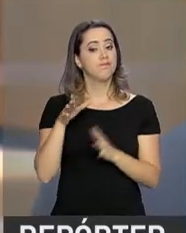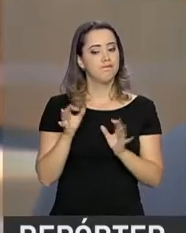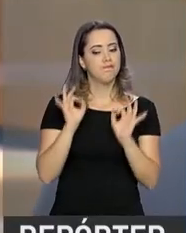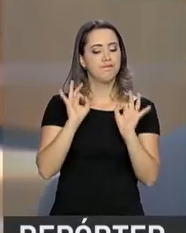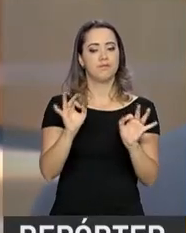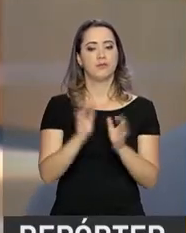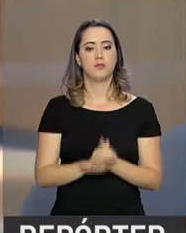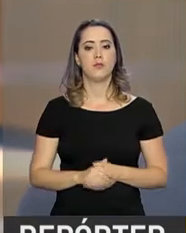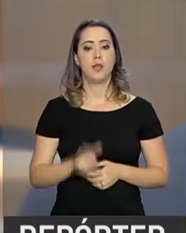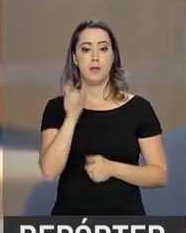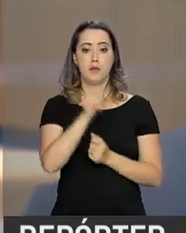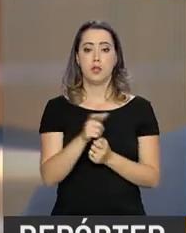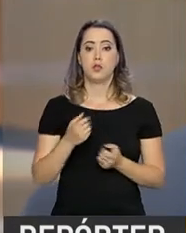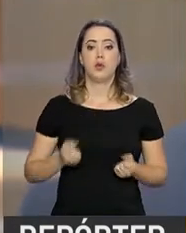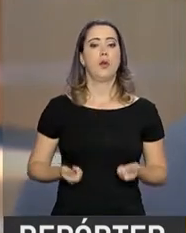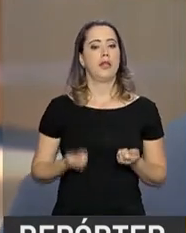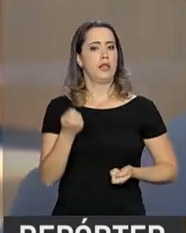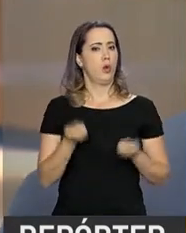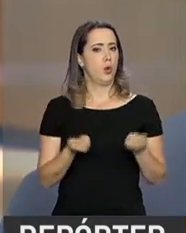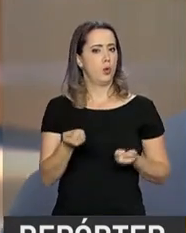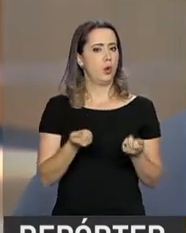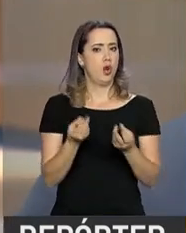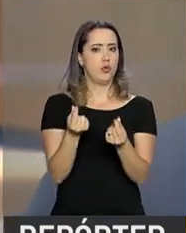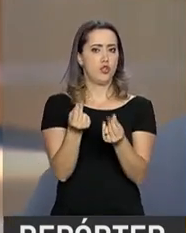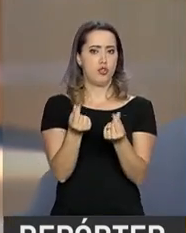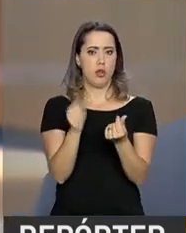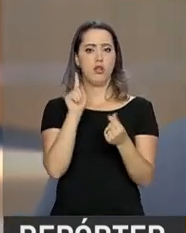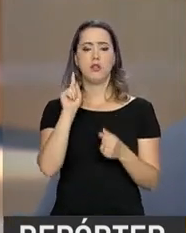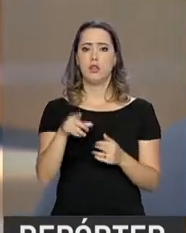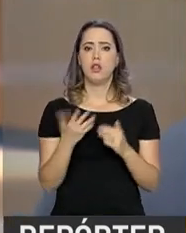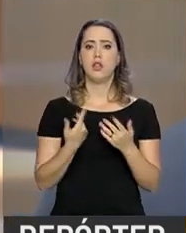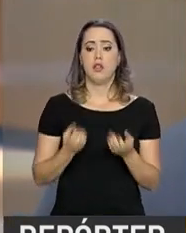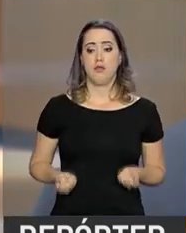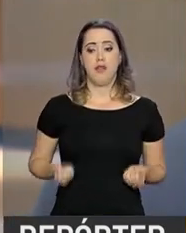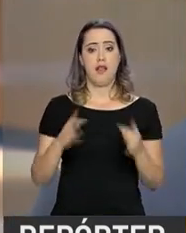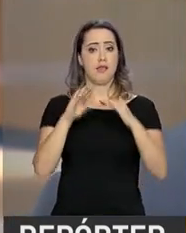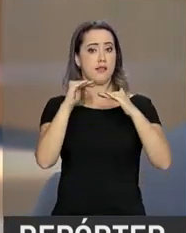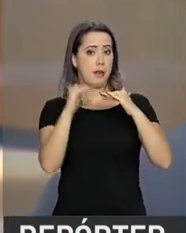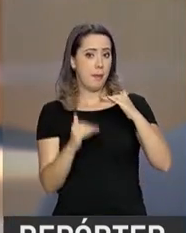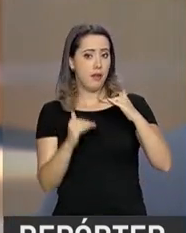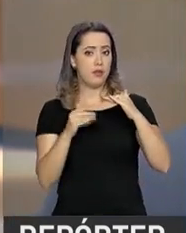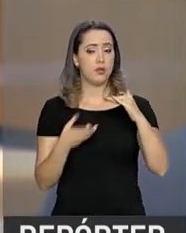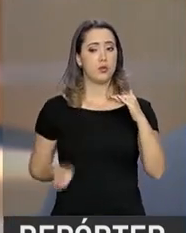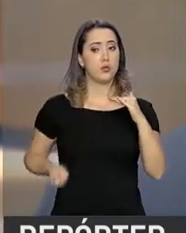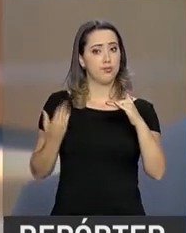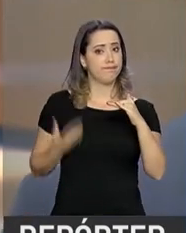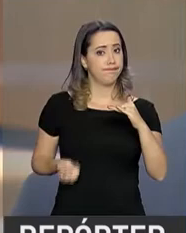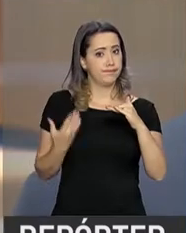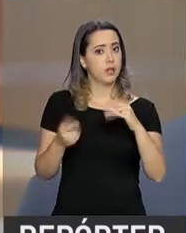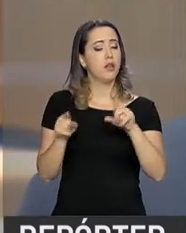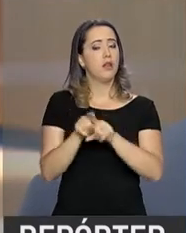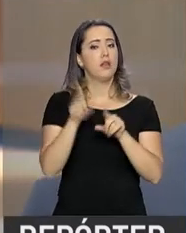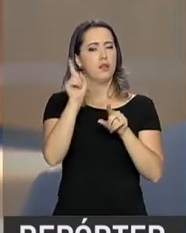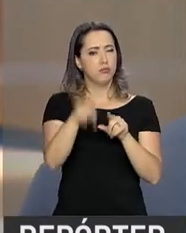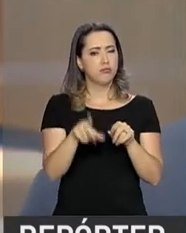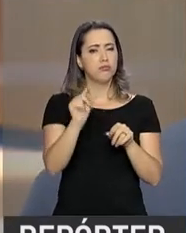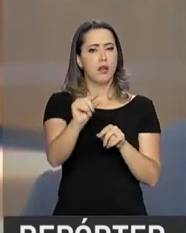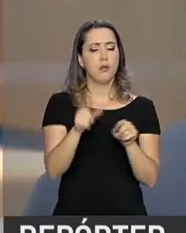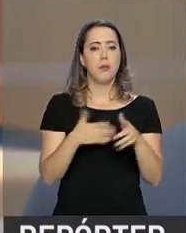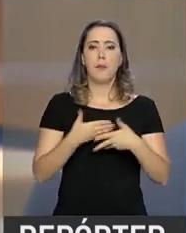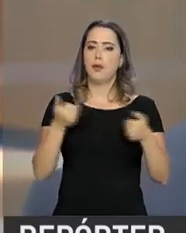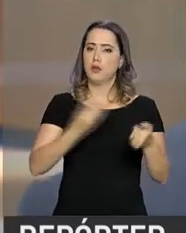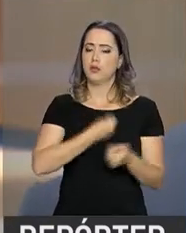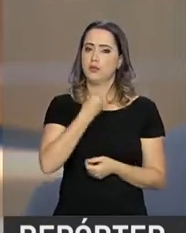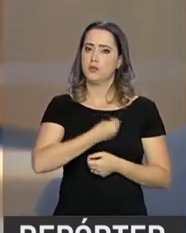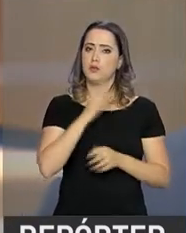tem problemas de dívida, que consegue gastar menos do que ganha, né, ele acaba realmente afetando a sua, melhorando a sua